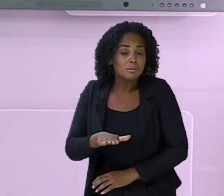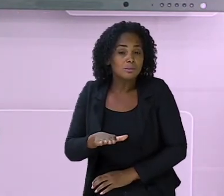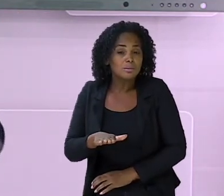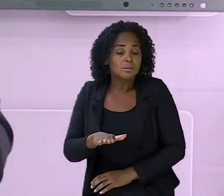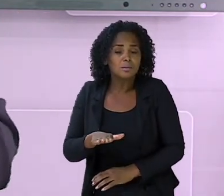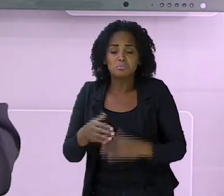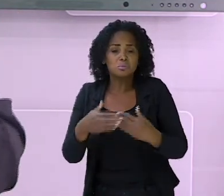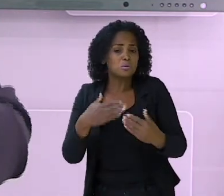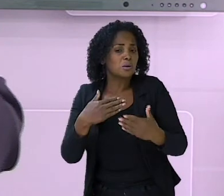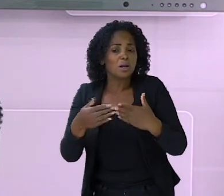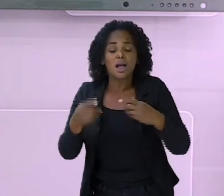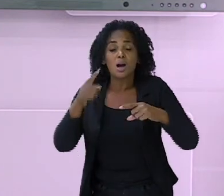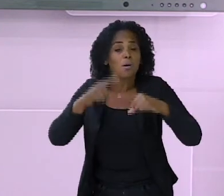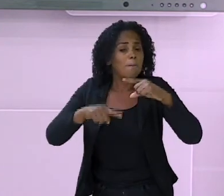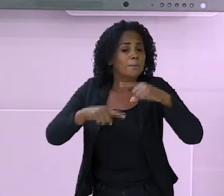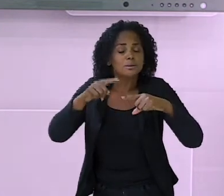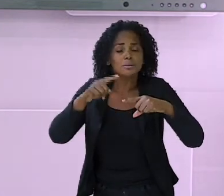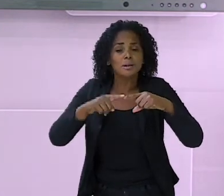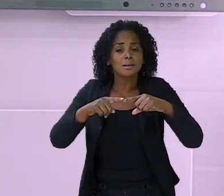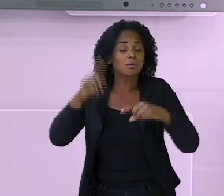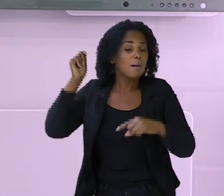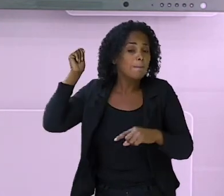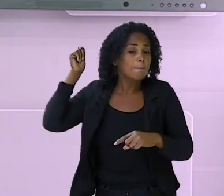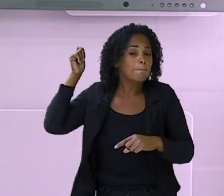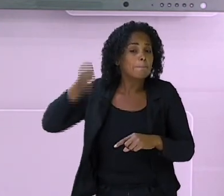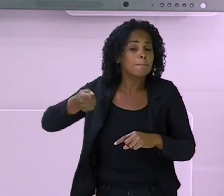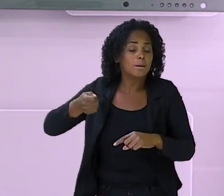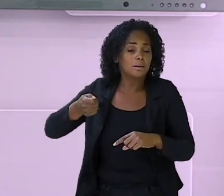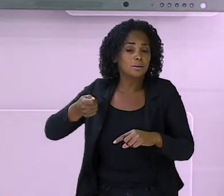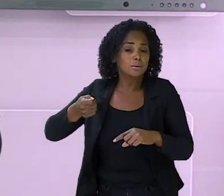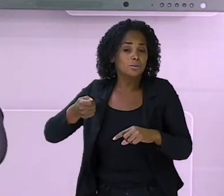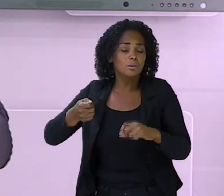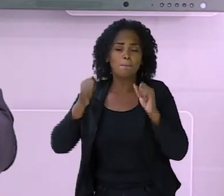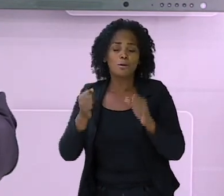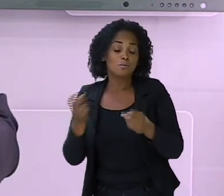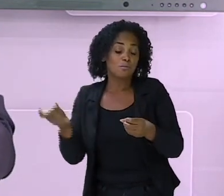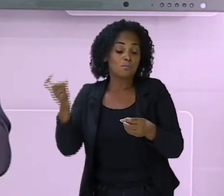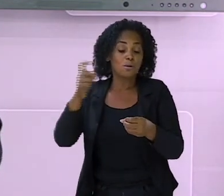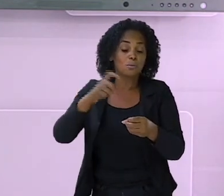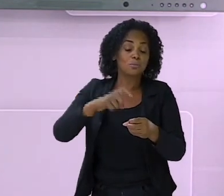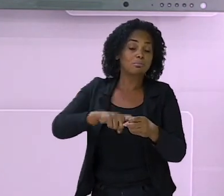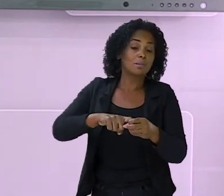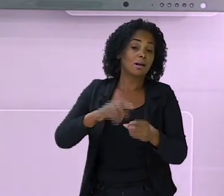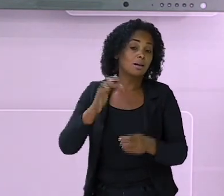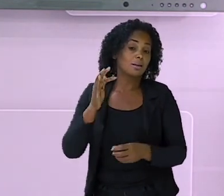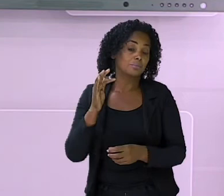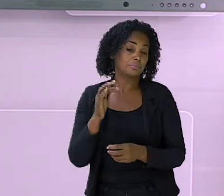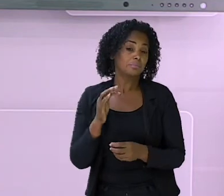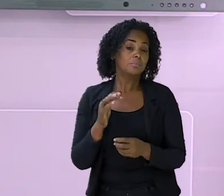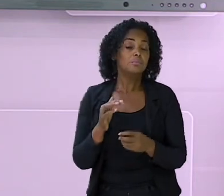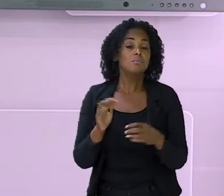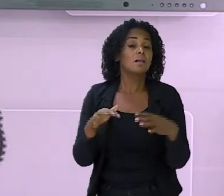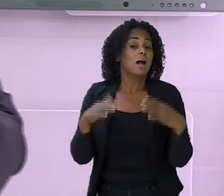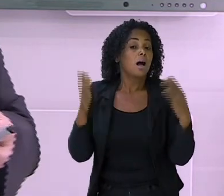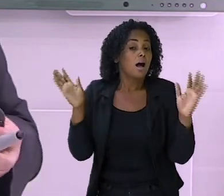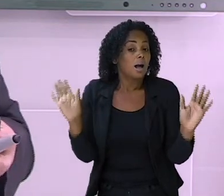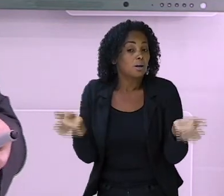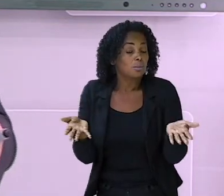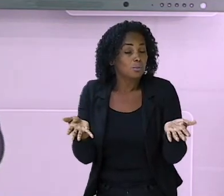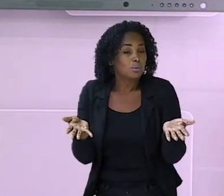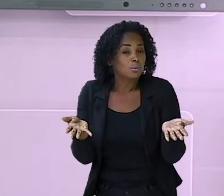queira ter, como Luana, um berimbau mágico, ou uma varinha mágica, para que você